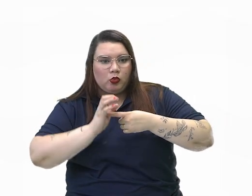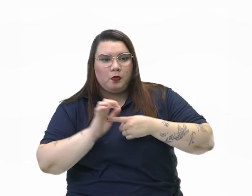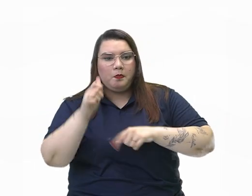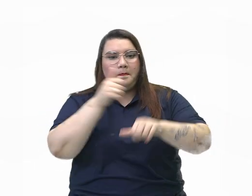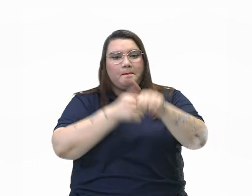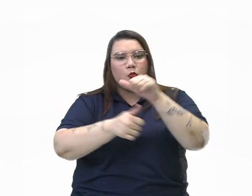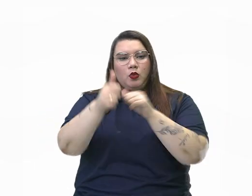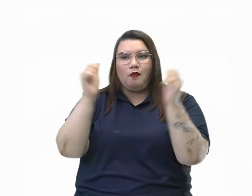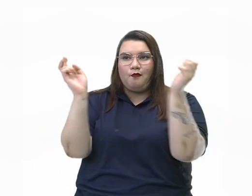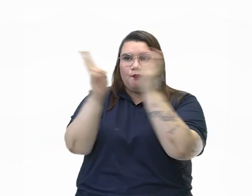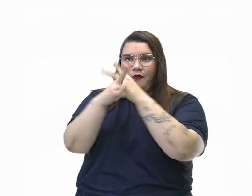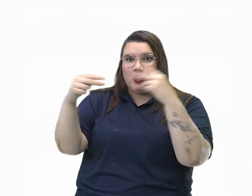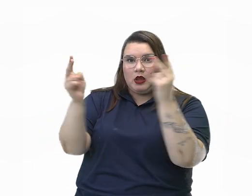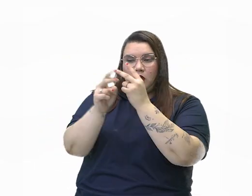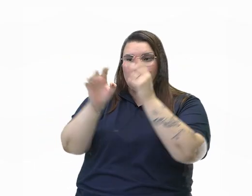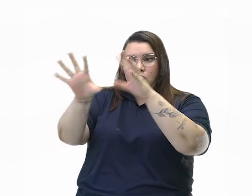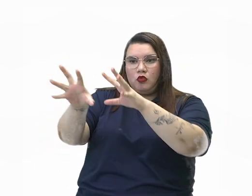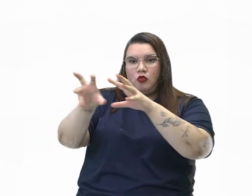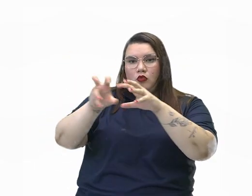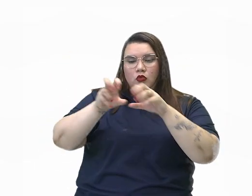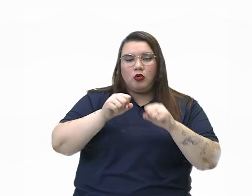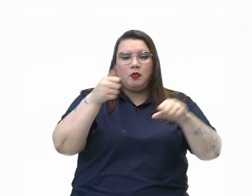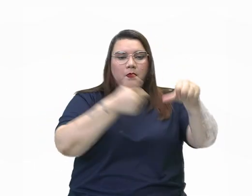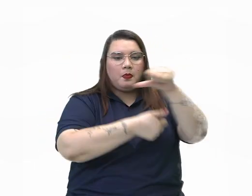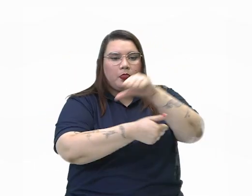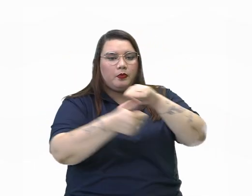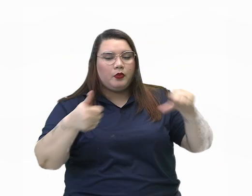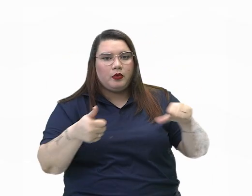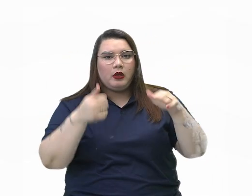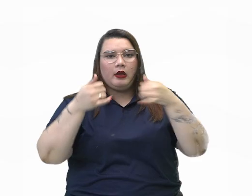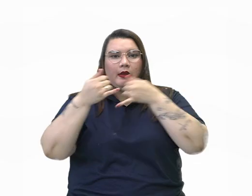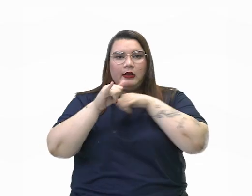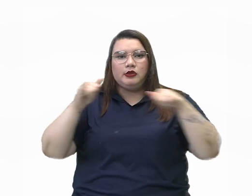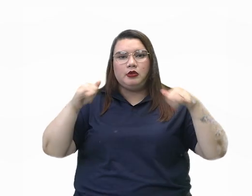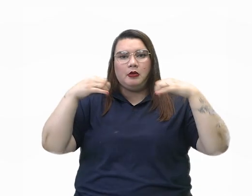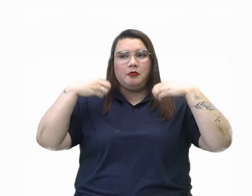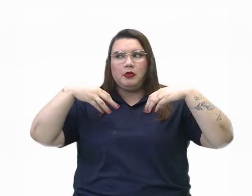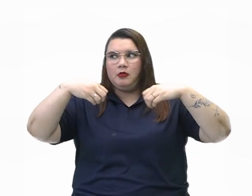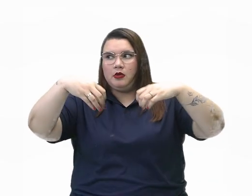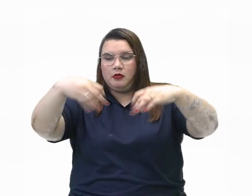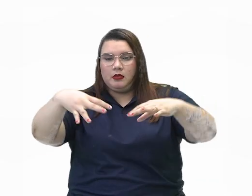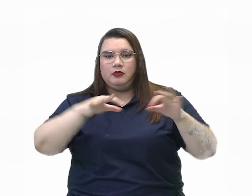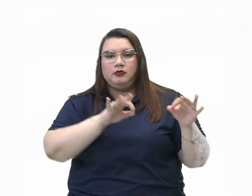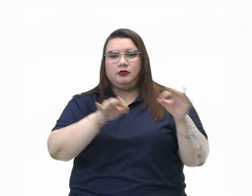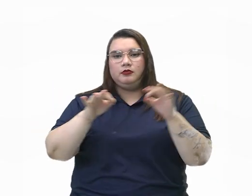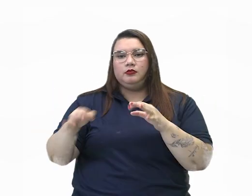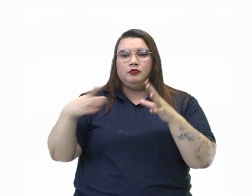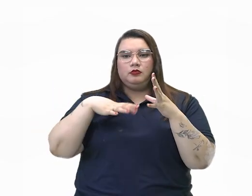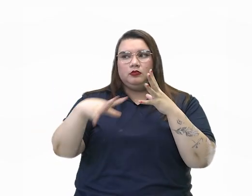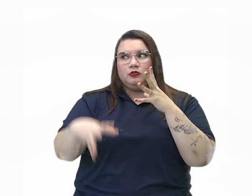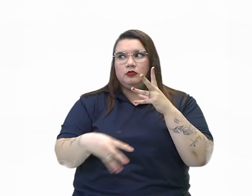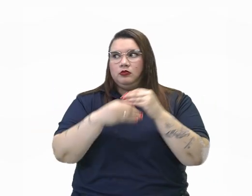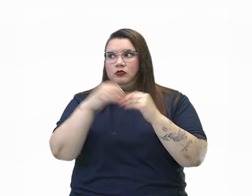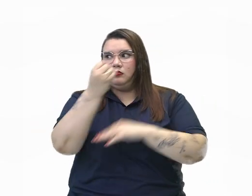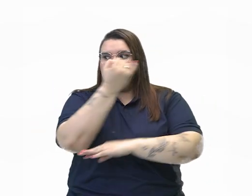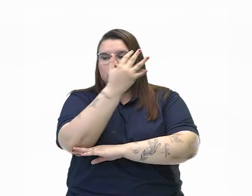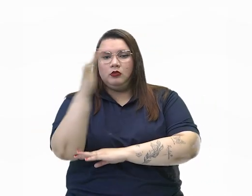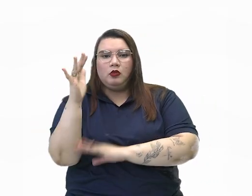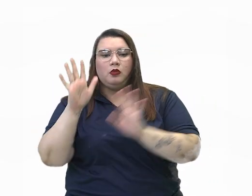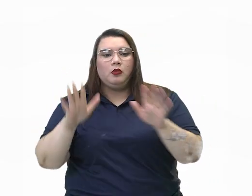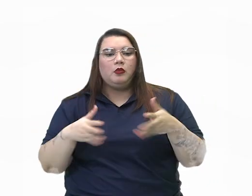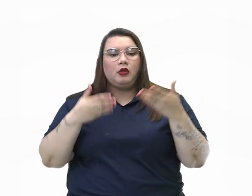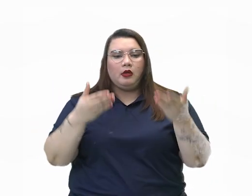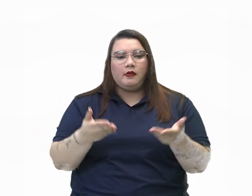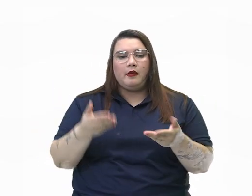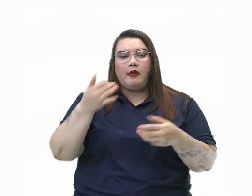elétrico, transformando energia cinética em energia elétrica. Contribuição